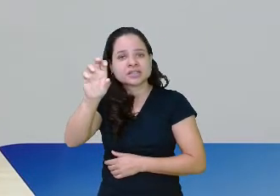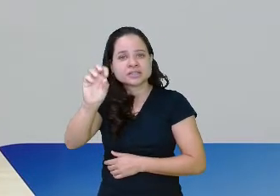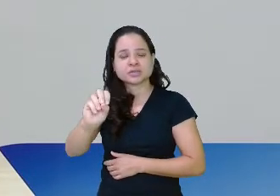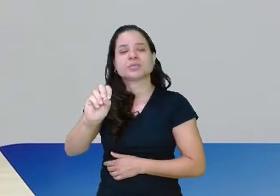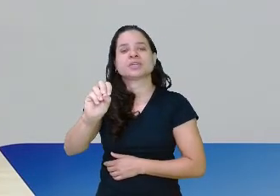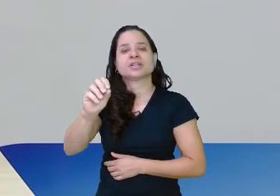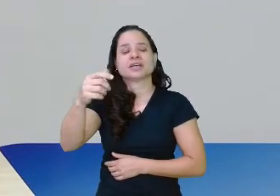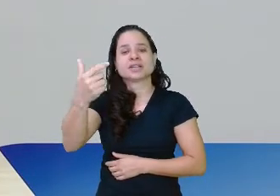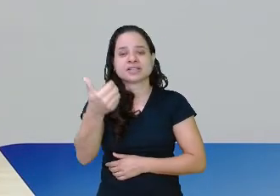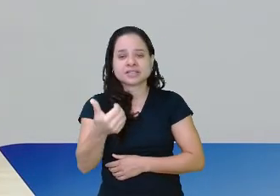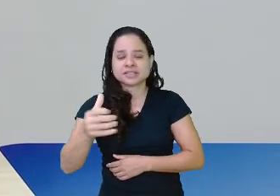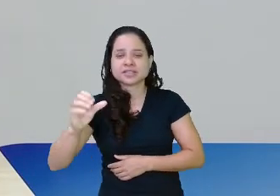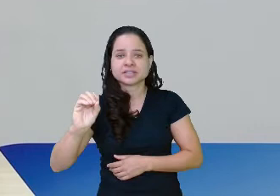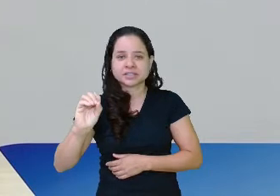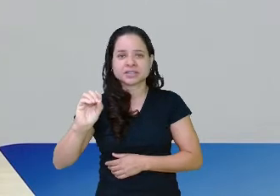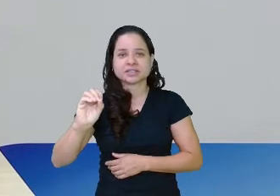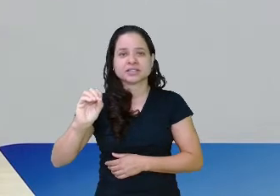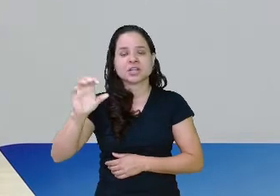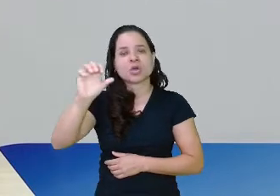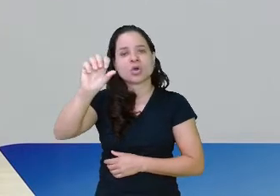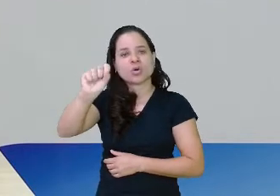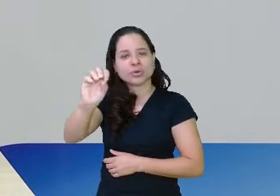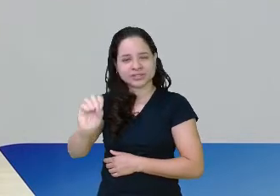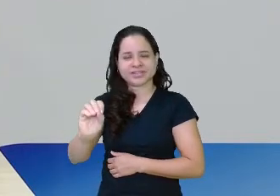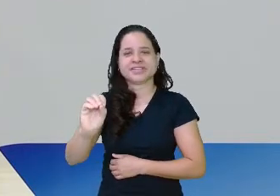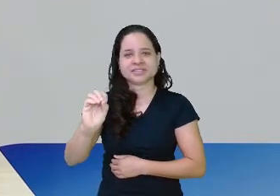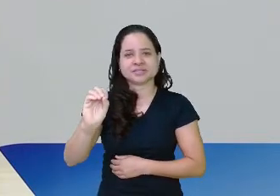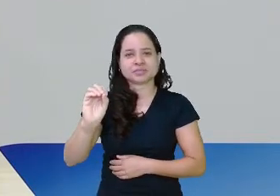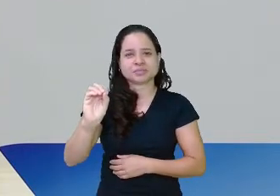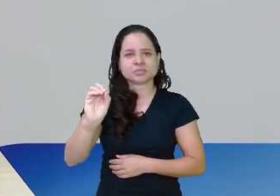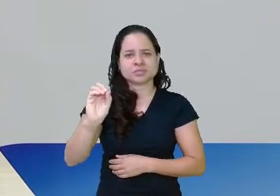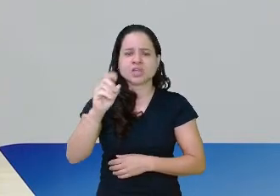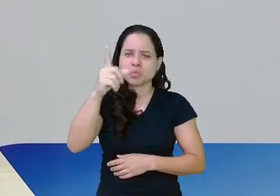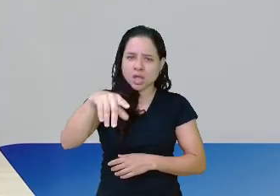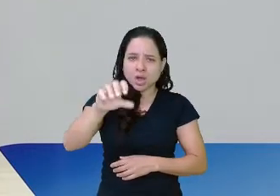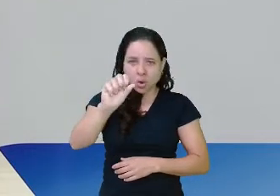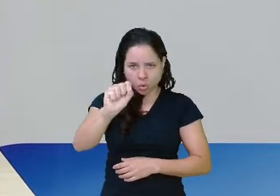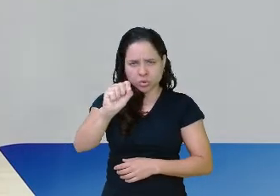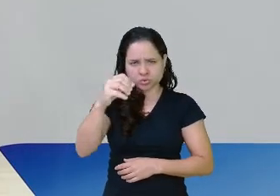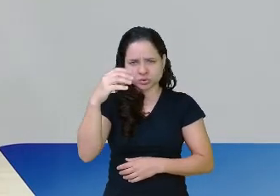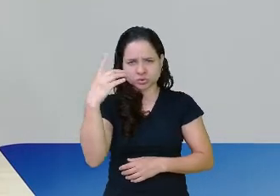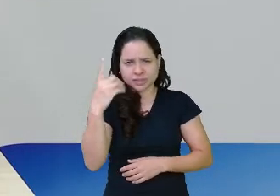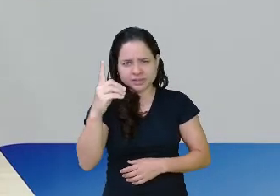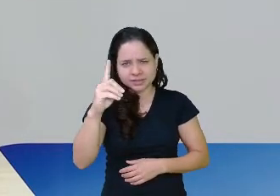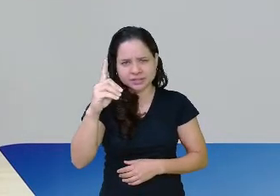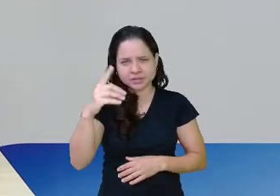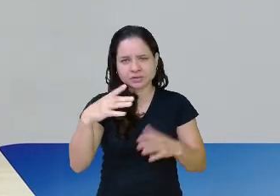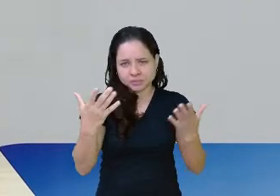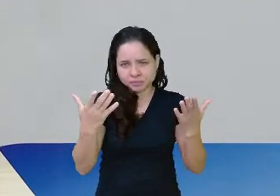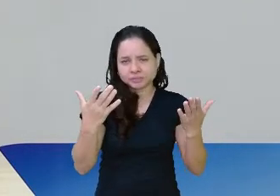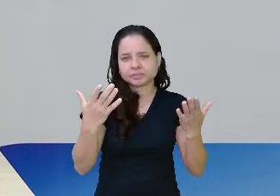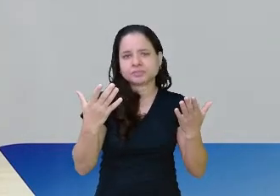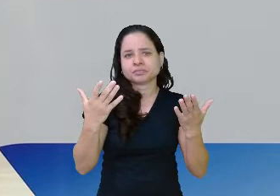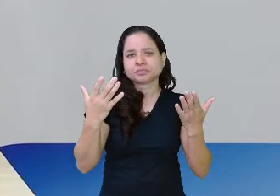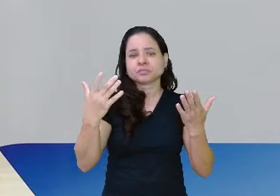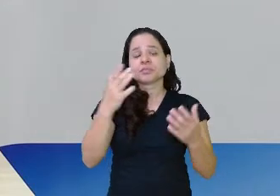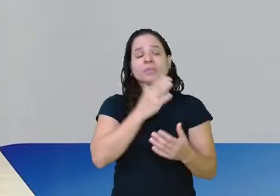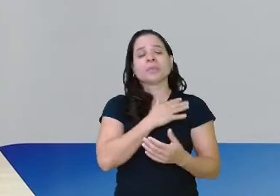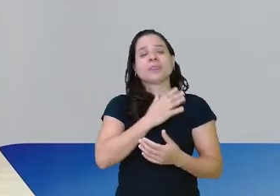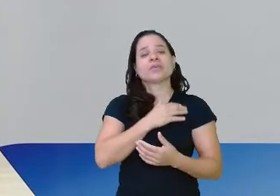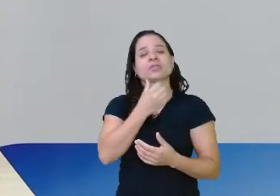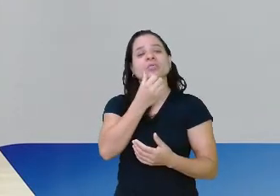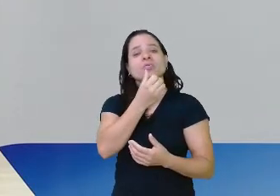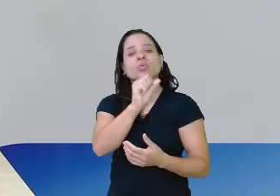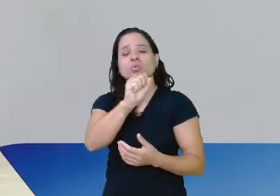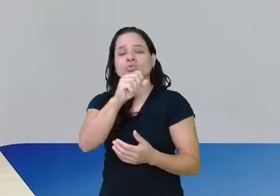50, 60, 80. Não são 8 dezenas dessa? Nesse caso, esse meu 8 não